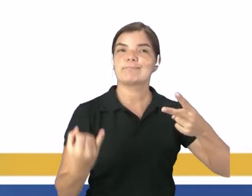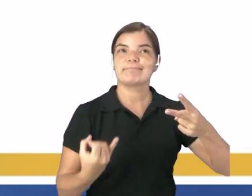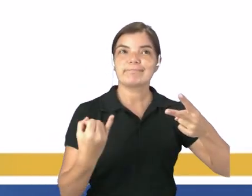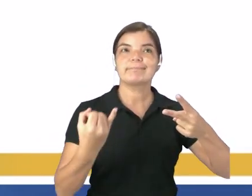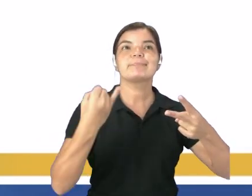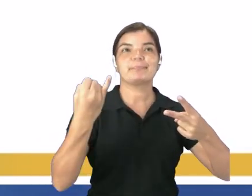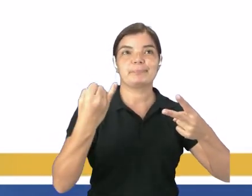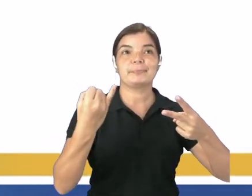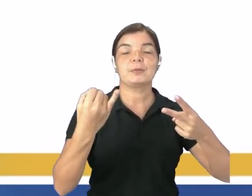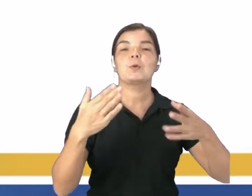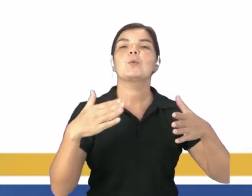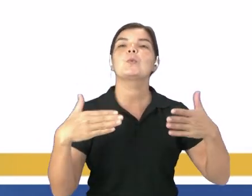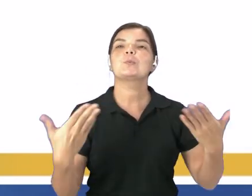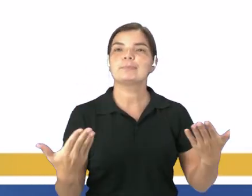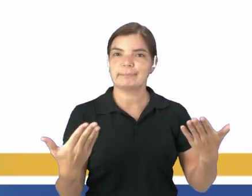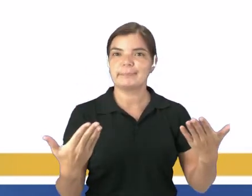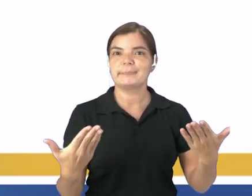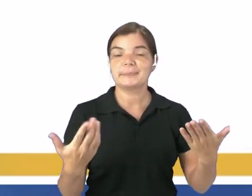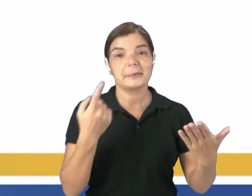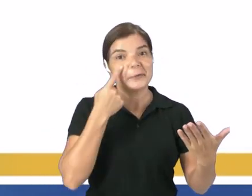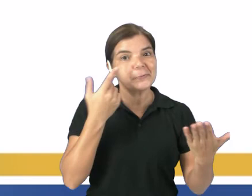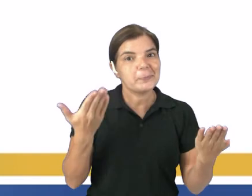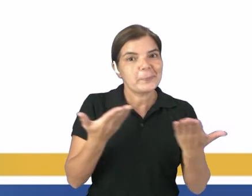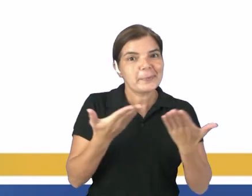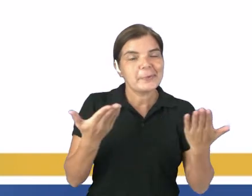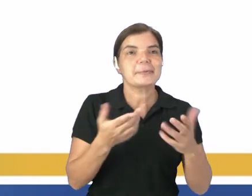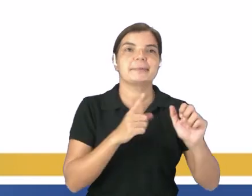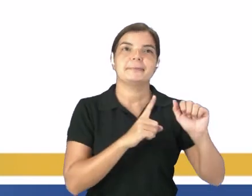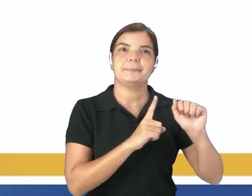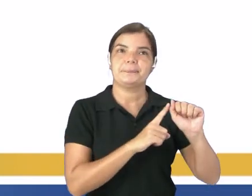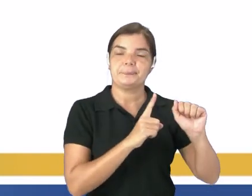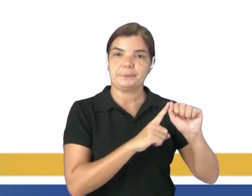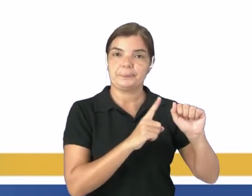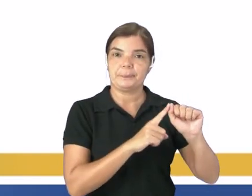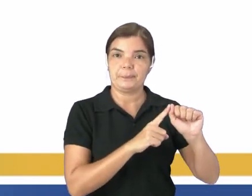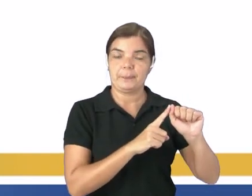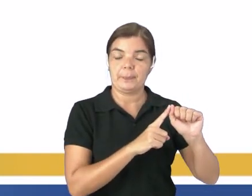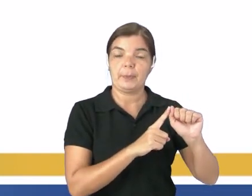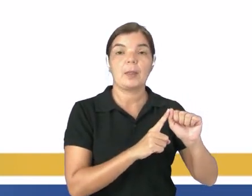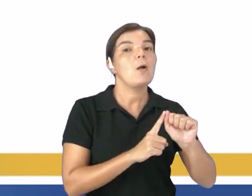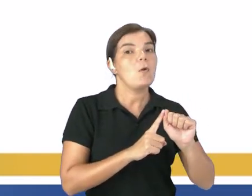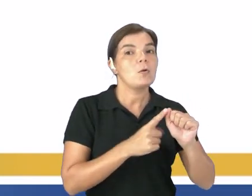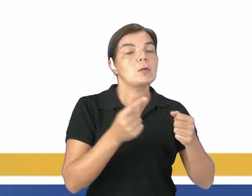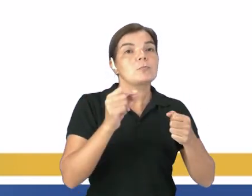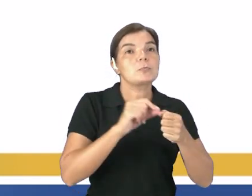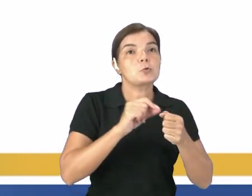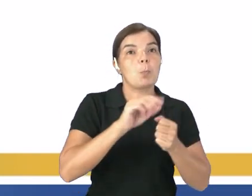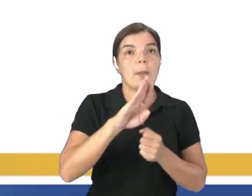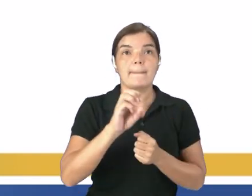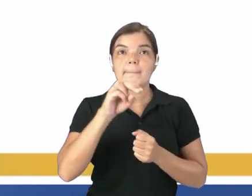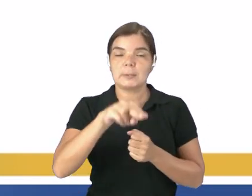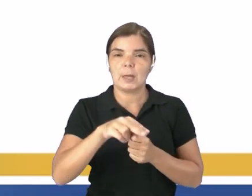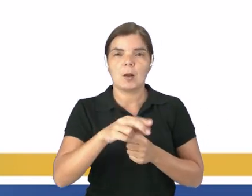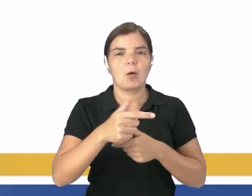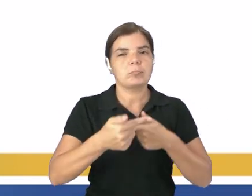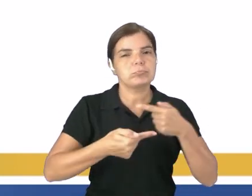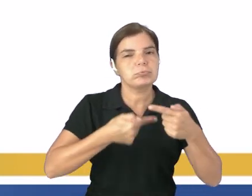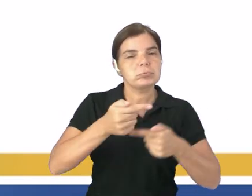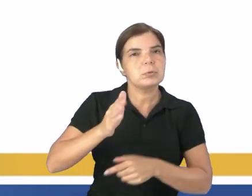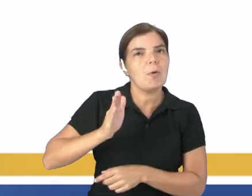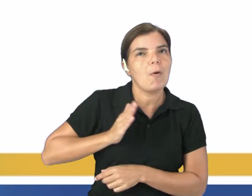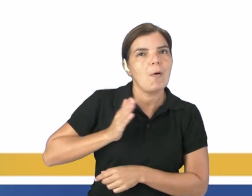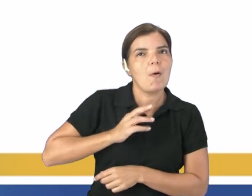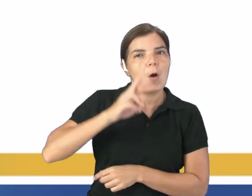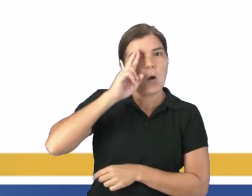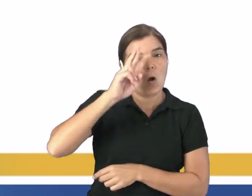importantes papéis, que a gente viu agora há pouco, hein? Sendo um deles, letra A, produzir os bens para gerar riqueza aos donos dos meios